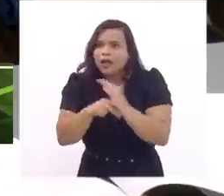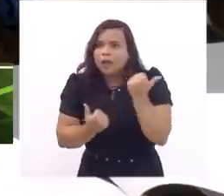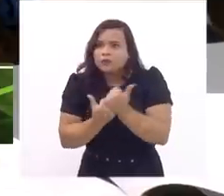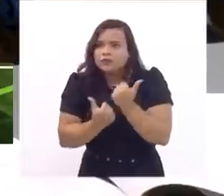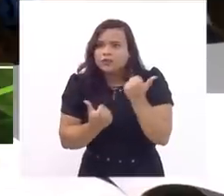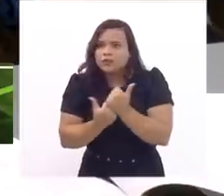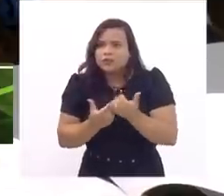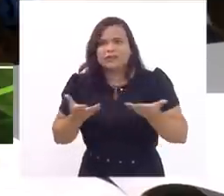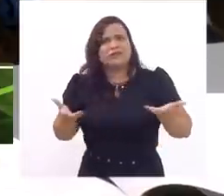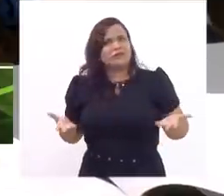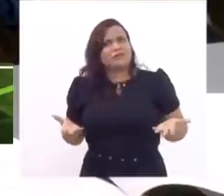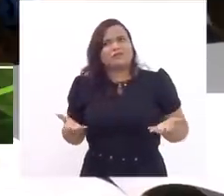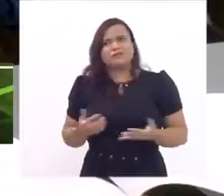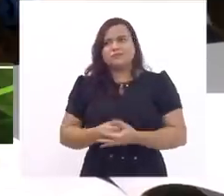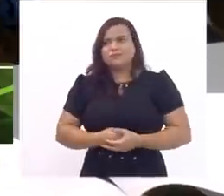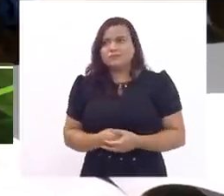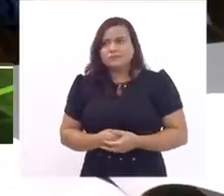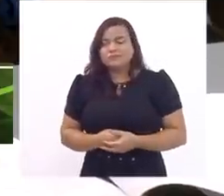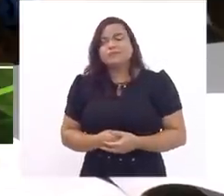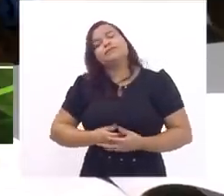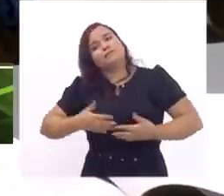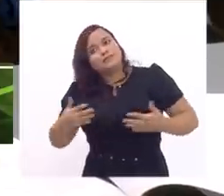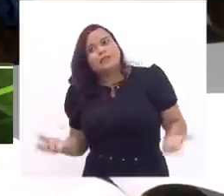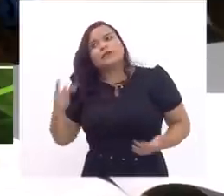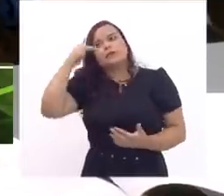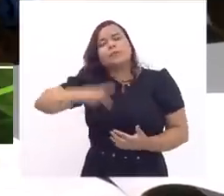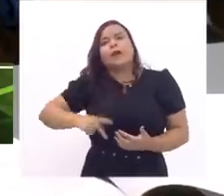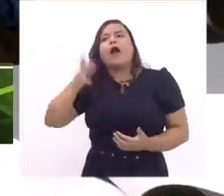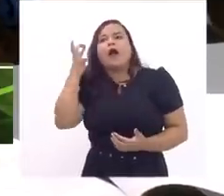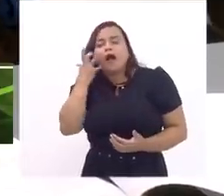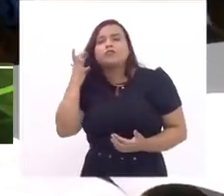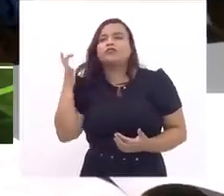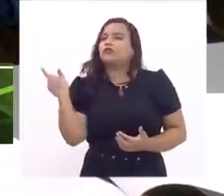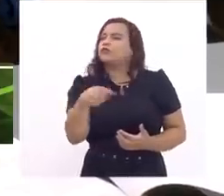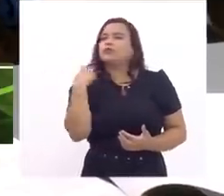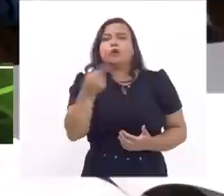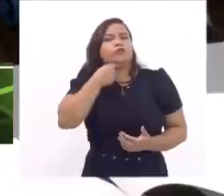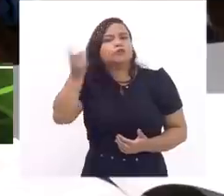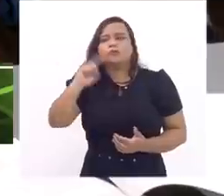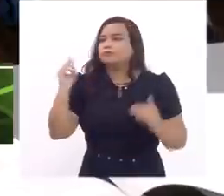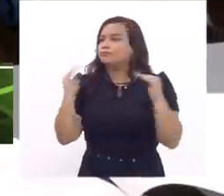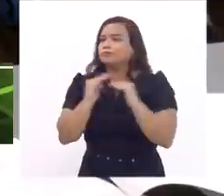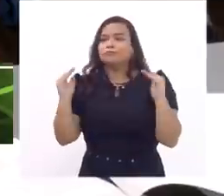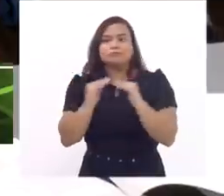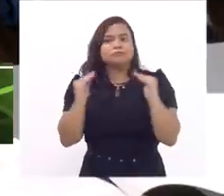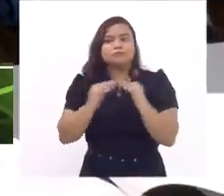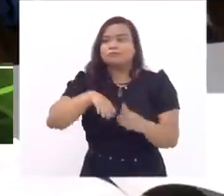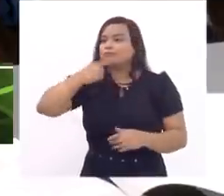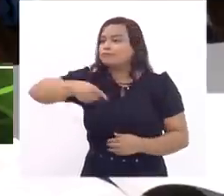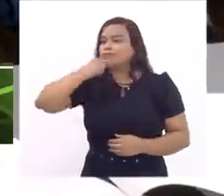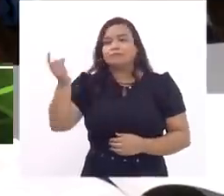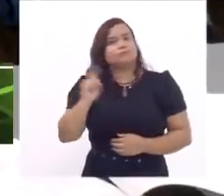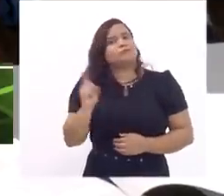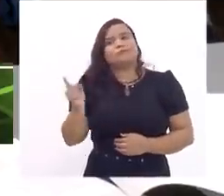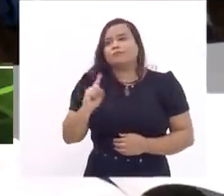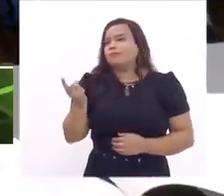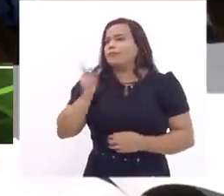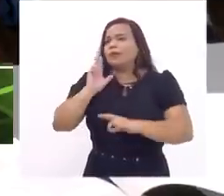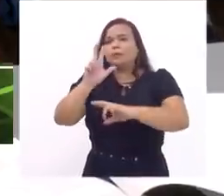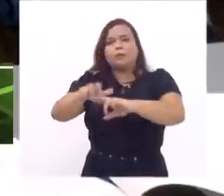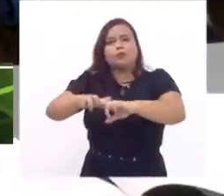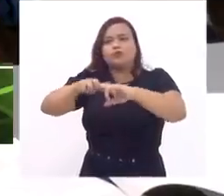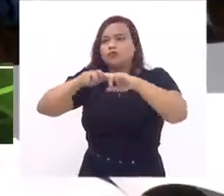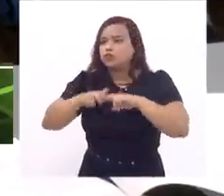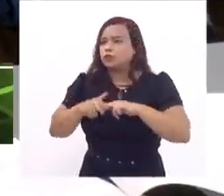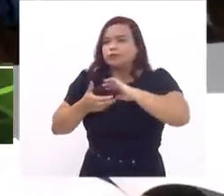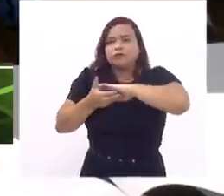alimentação? Então, presidente, eu acho que a gente não vai conseguir chegar num acordo, tá? Eu não vejo motivo para